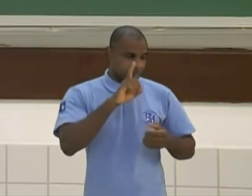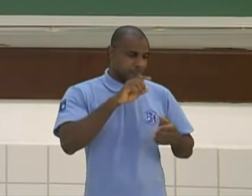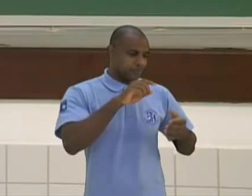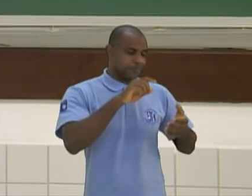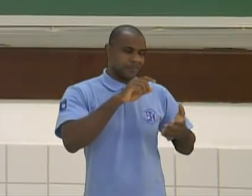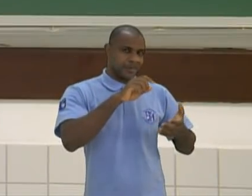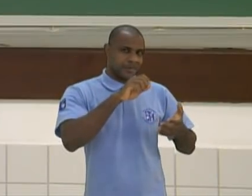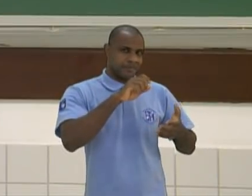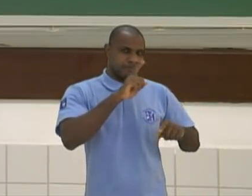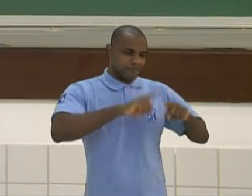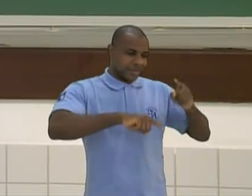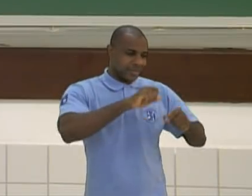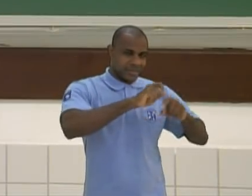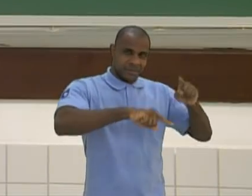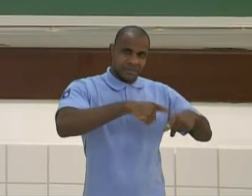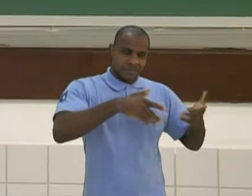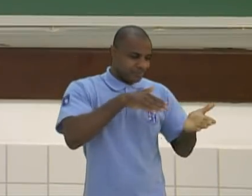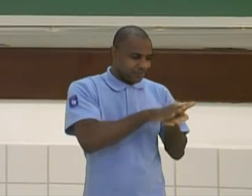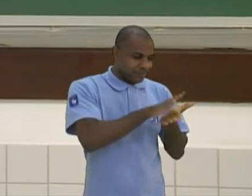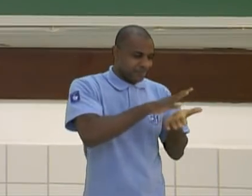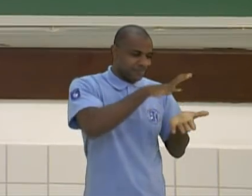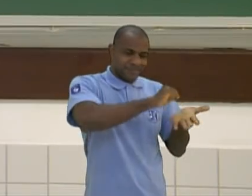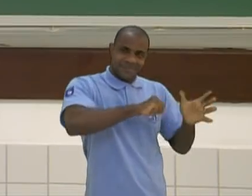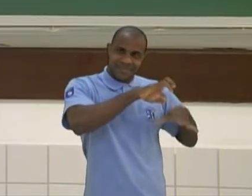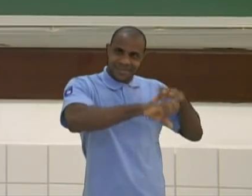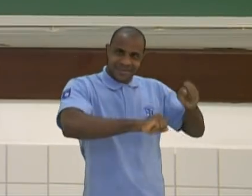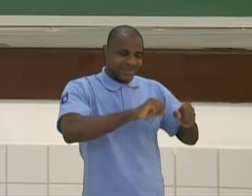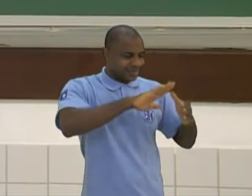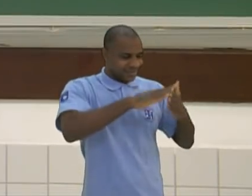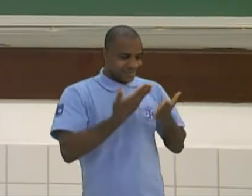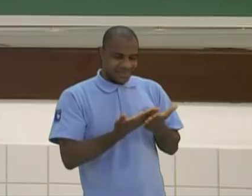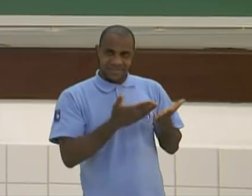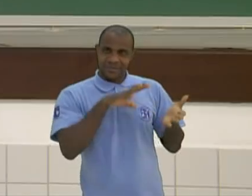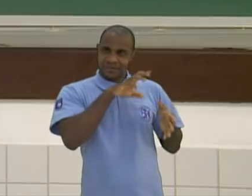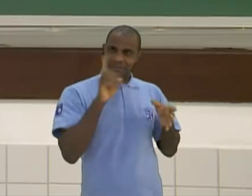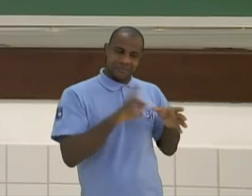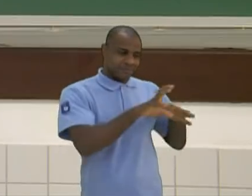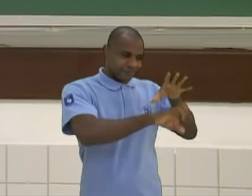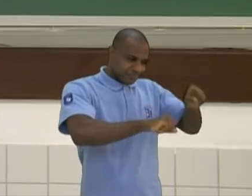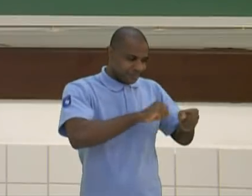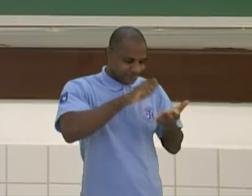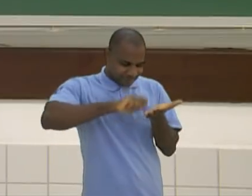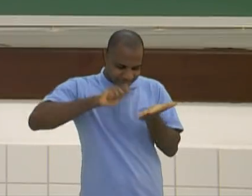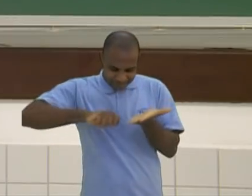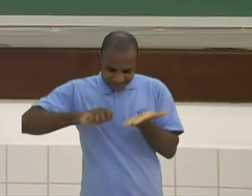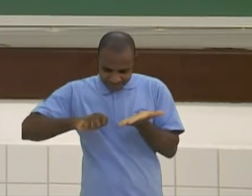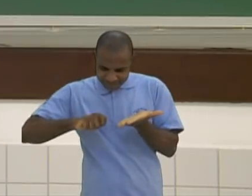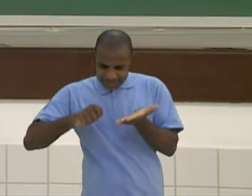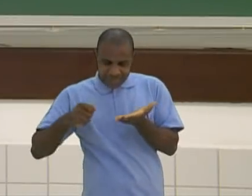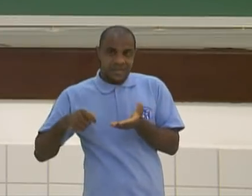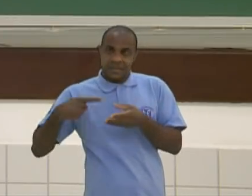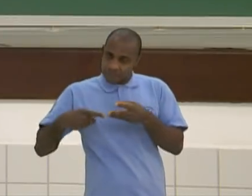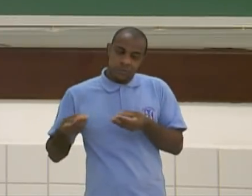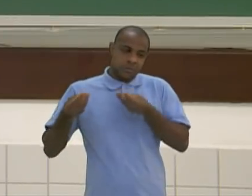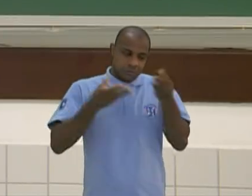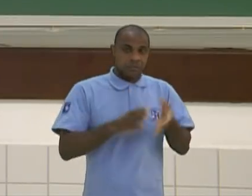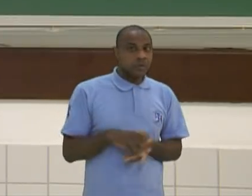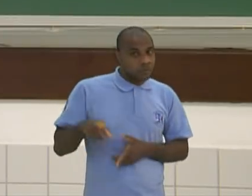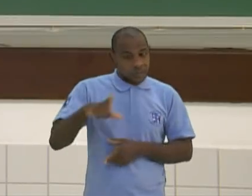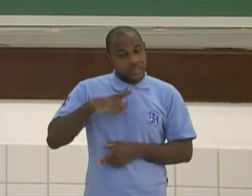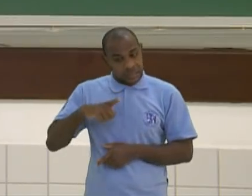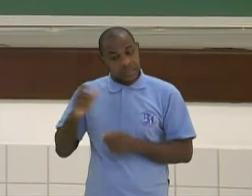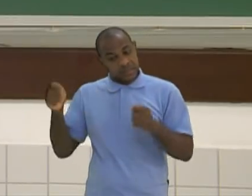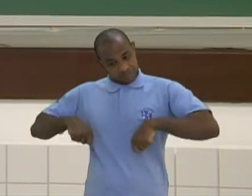eu não tenho outra palavra que não seja parabéns. Mas quem pode, quem tem condições, quem tem acesso tecnológico, um convite. Venha conhecer o Aula